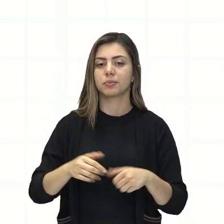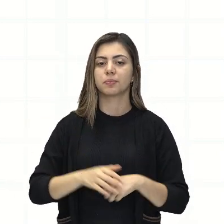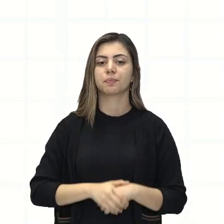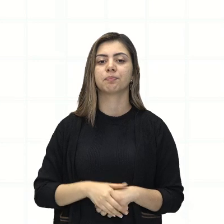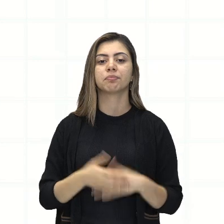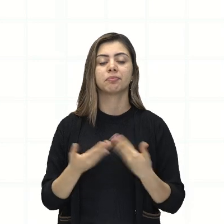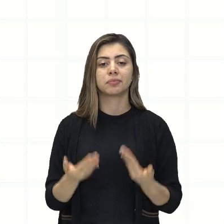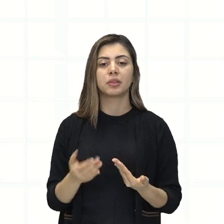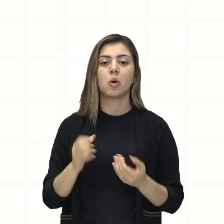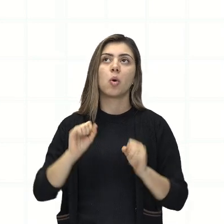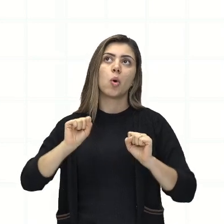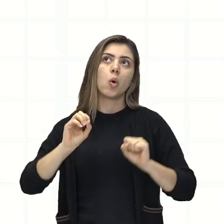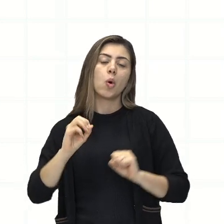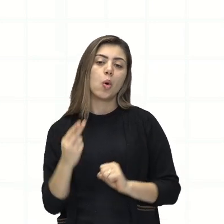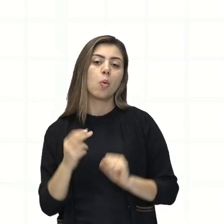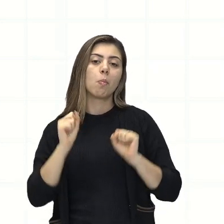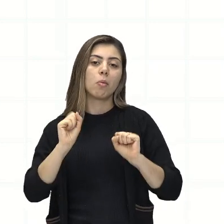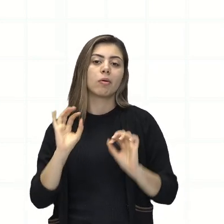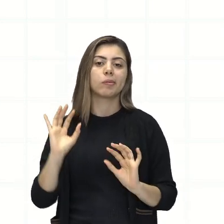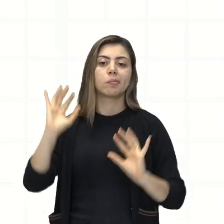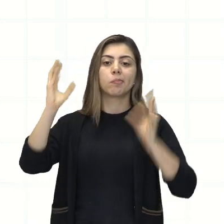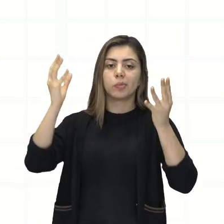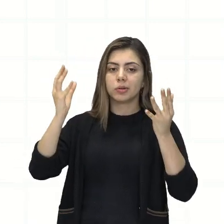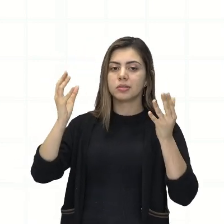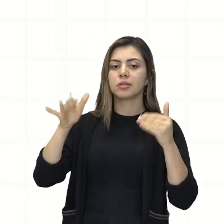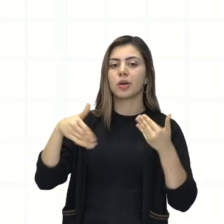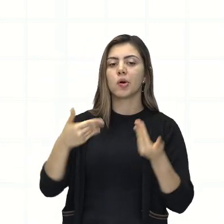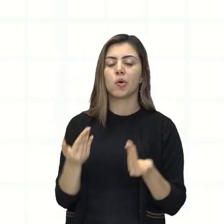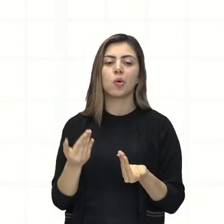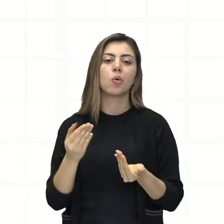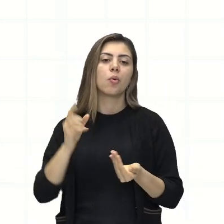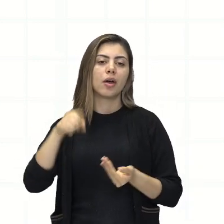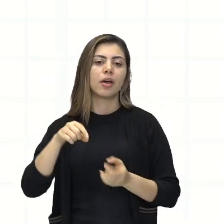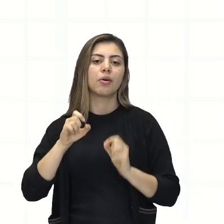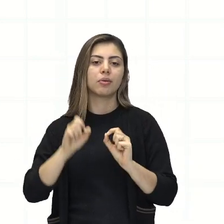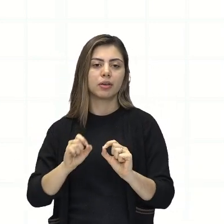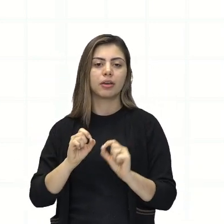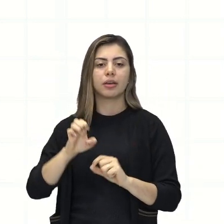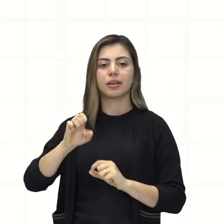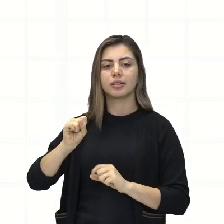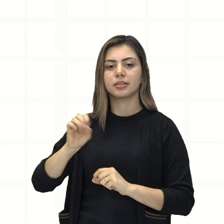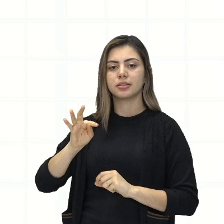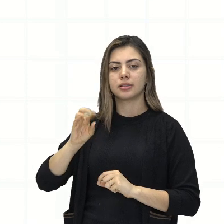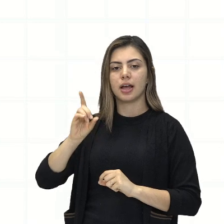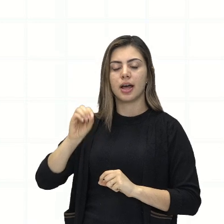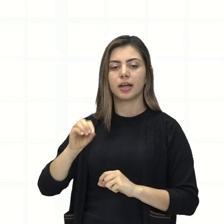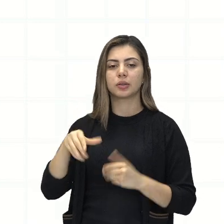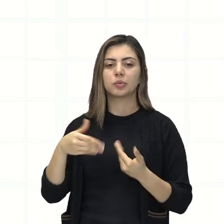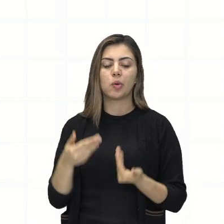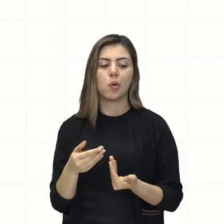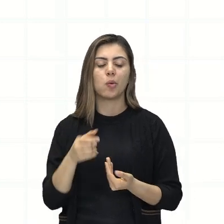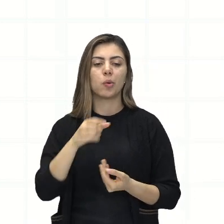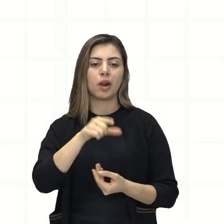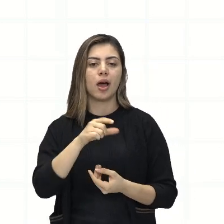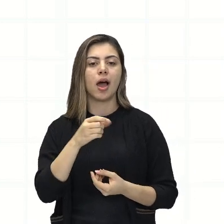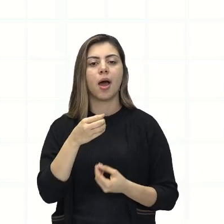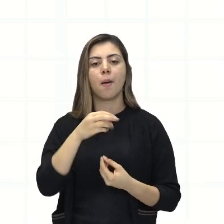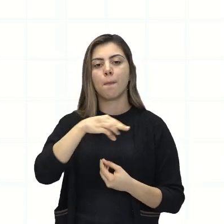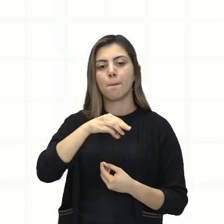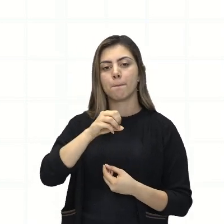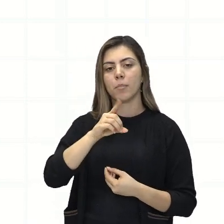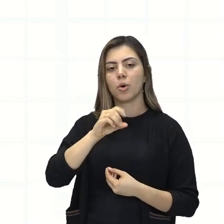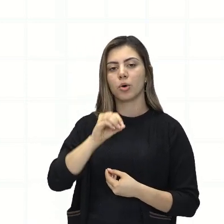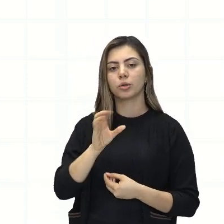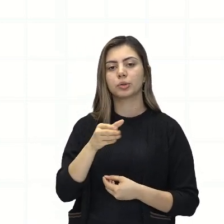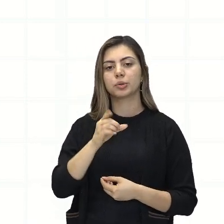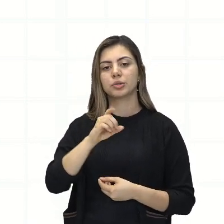um fenômeno ou define um estado ou modo de ser. Quero destacar